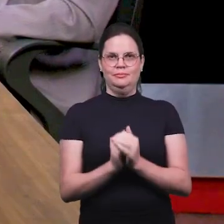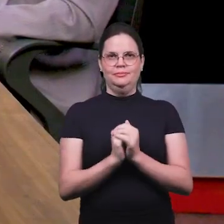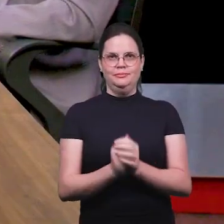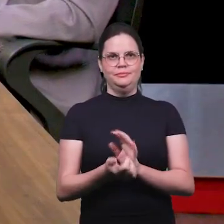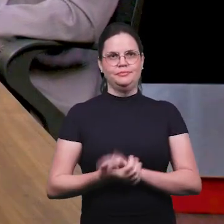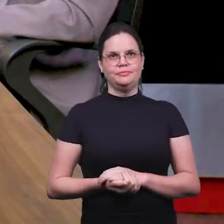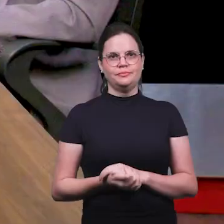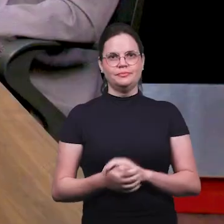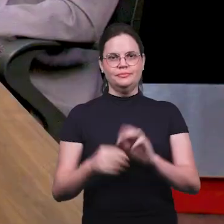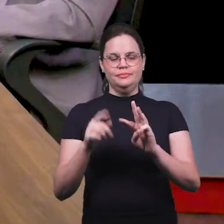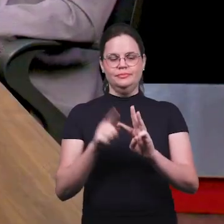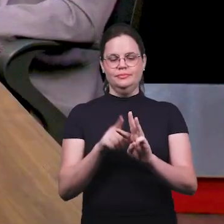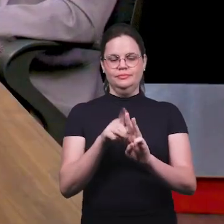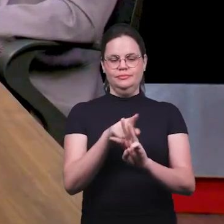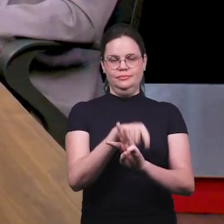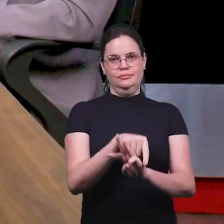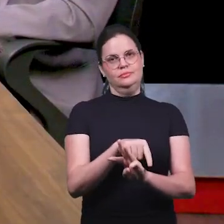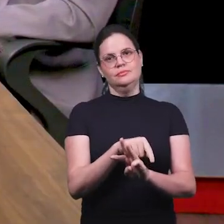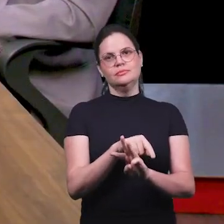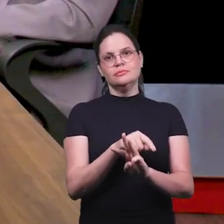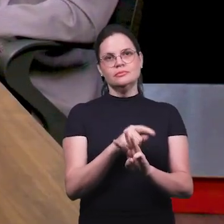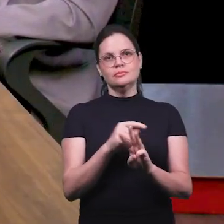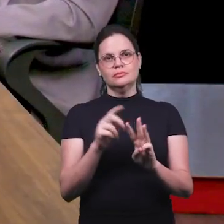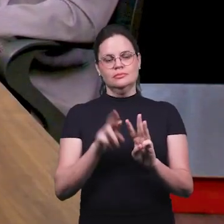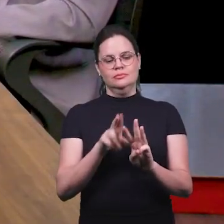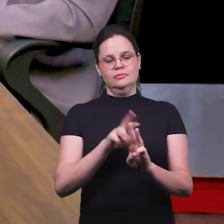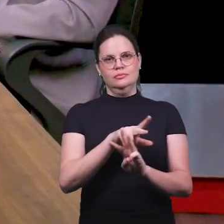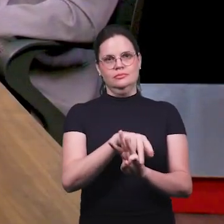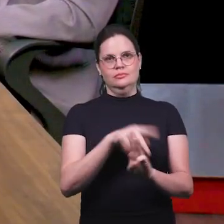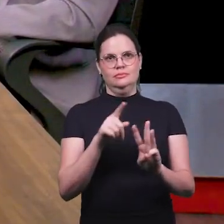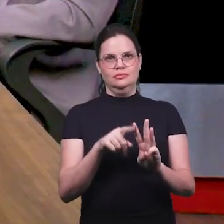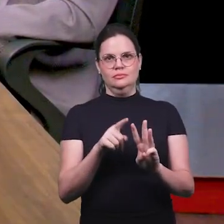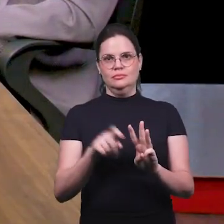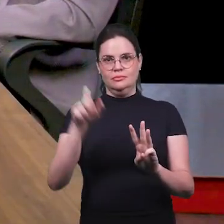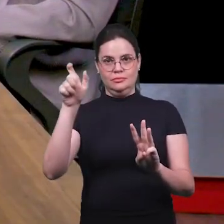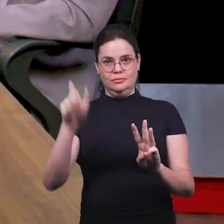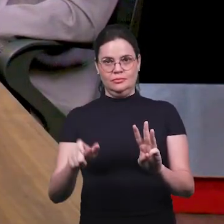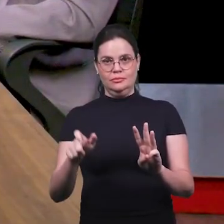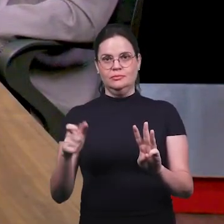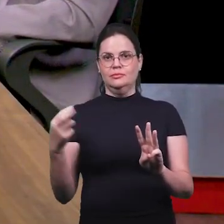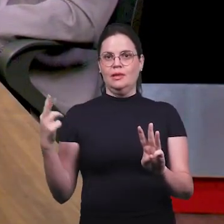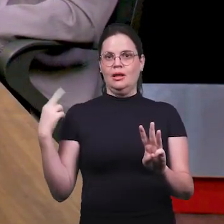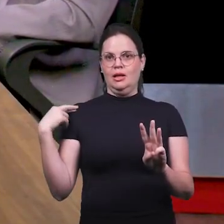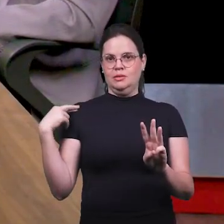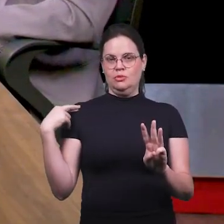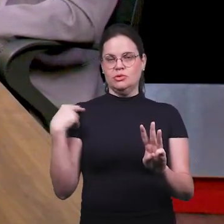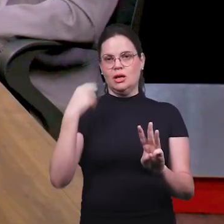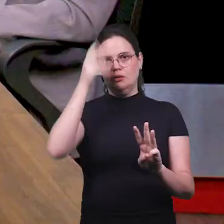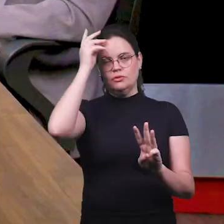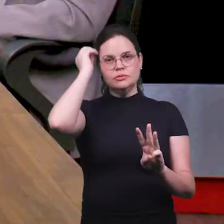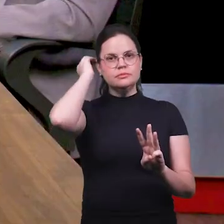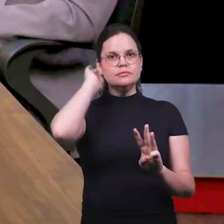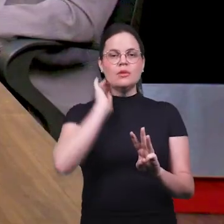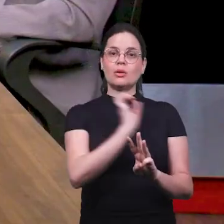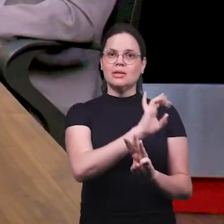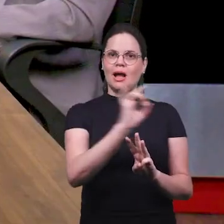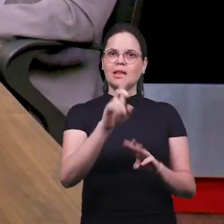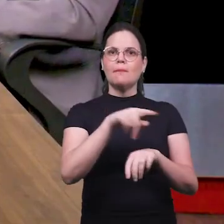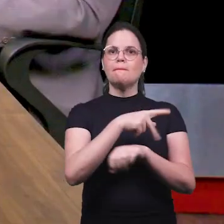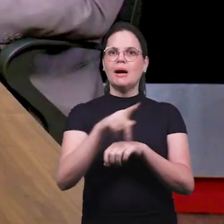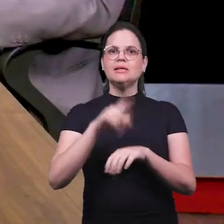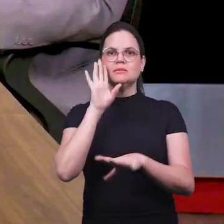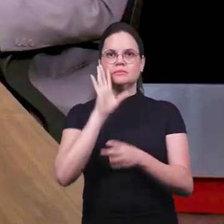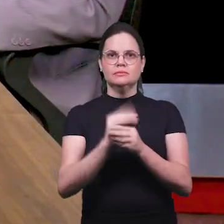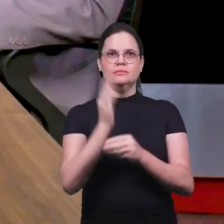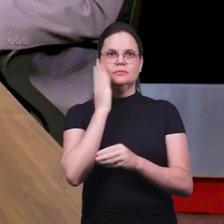então alguns elementos, digamos assim, O William mencionou aí a legislação brasileira. Claro que conforme cada país o direito ele é produto